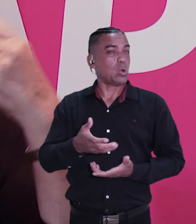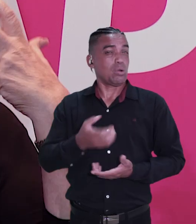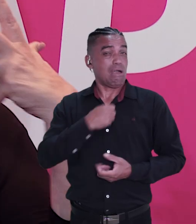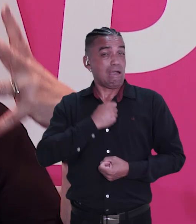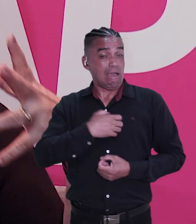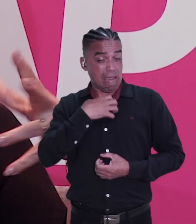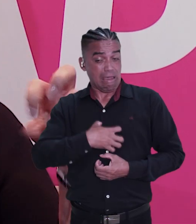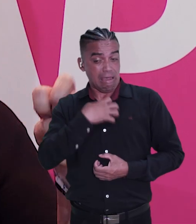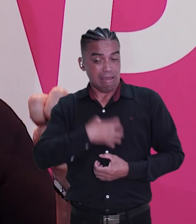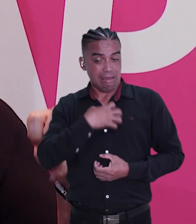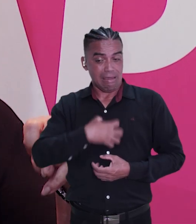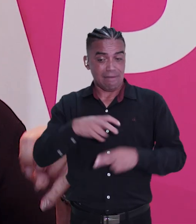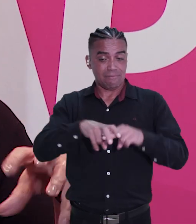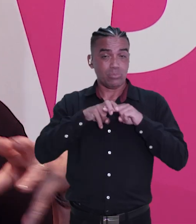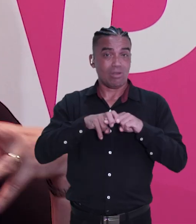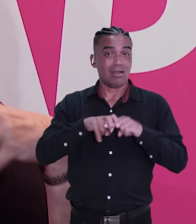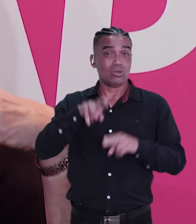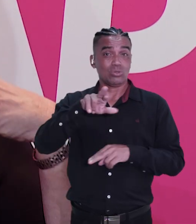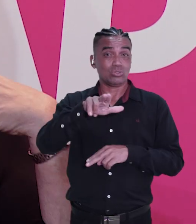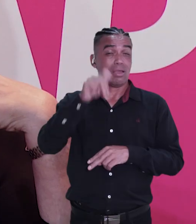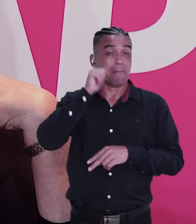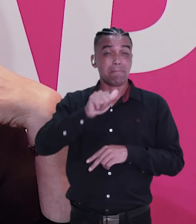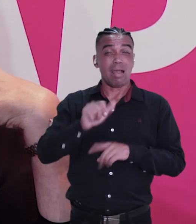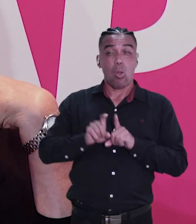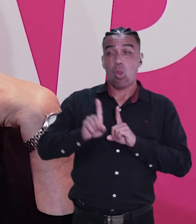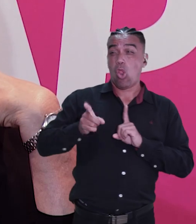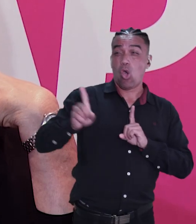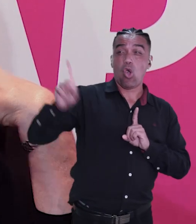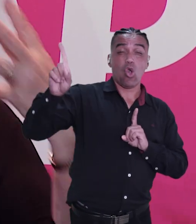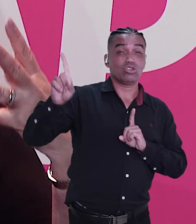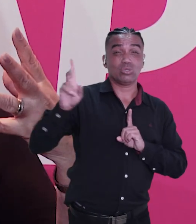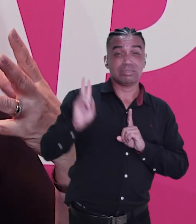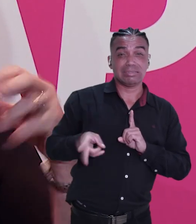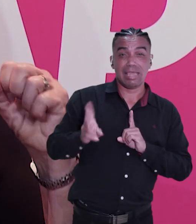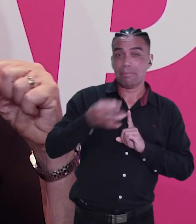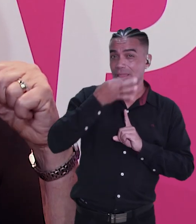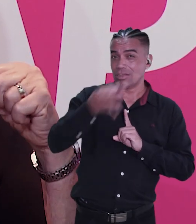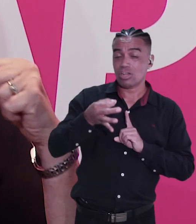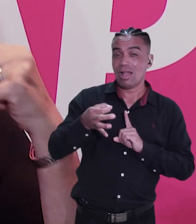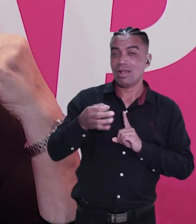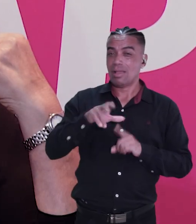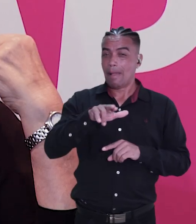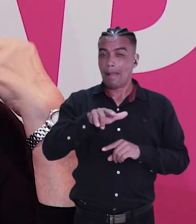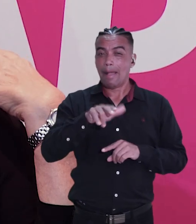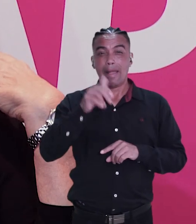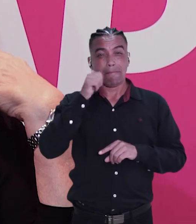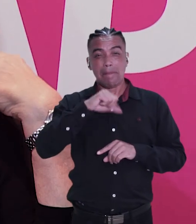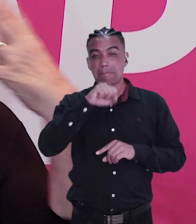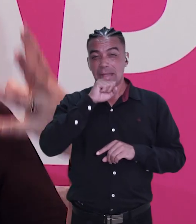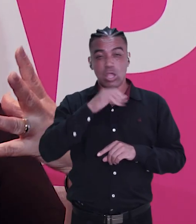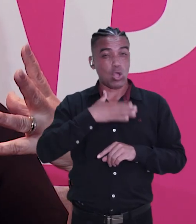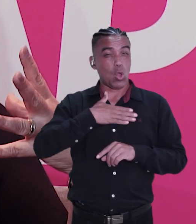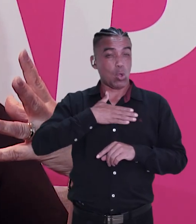com aquela situação, a minha raiva por meu irmão estar longe e eu sempre ter achado que a minha mãe gostava